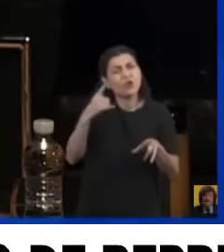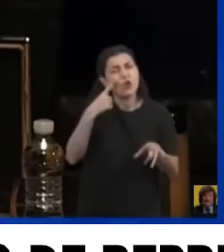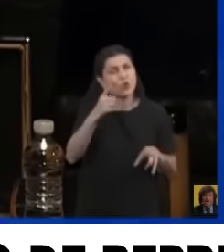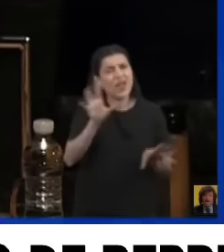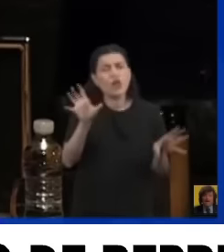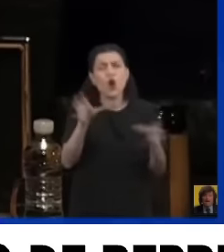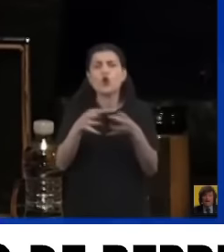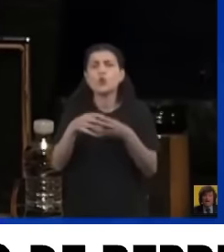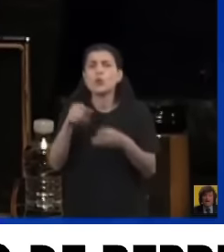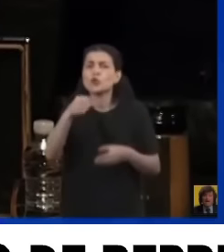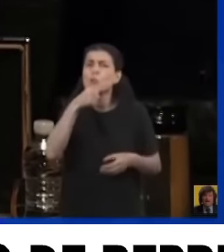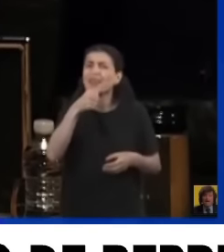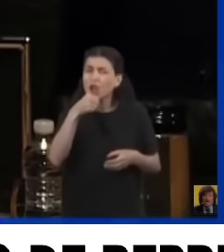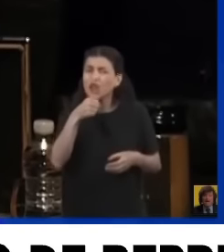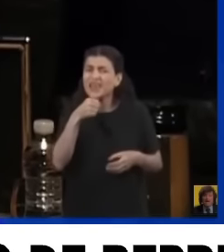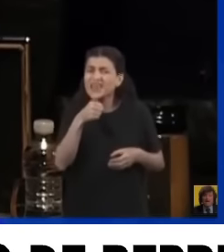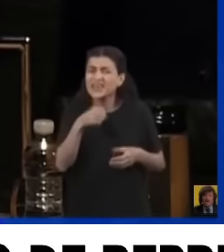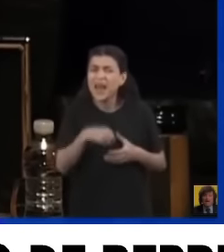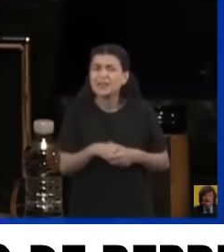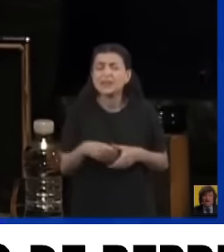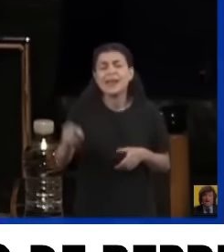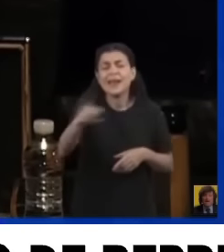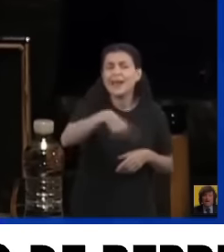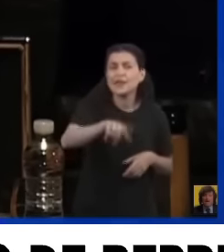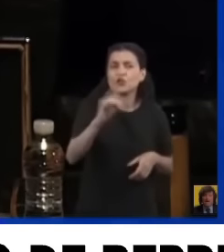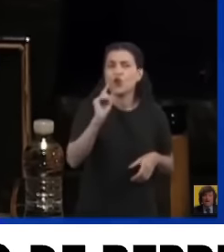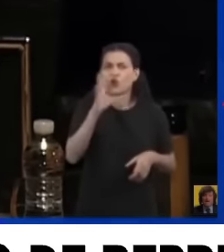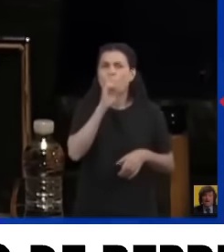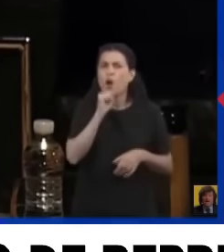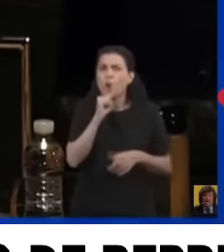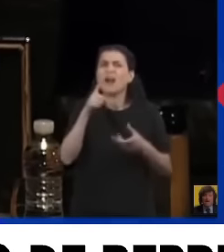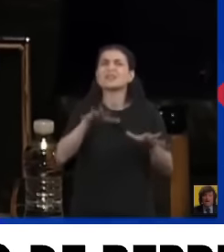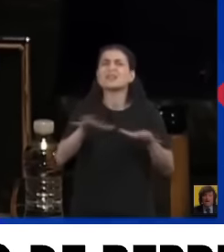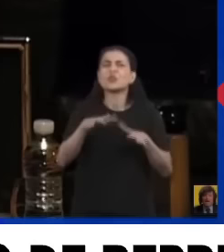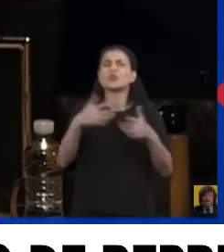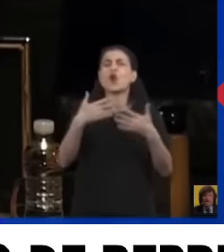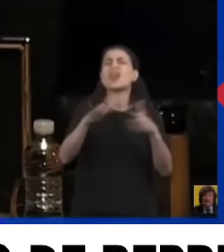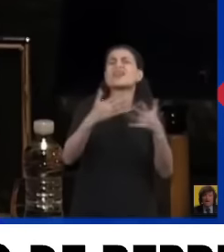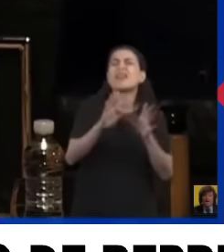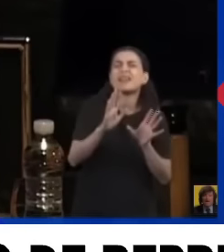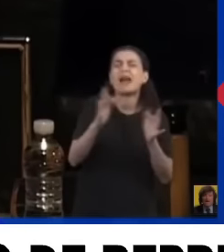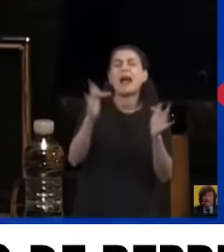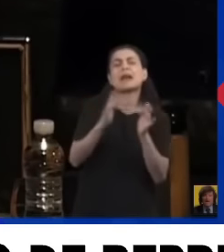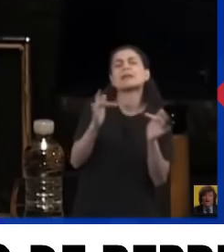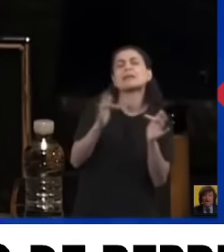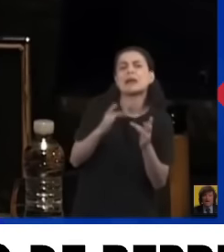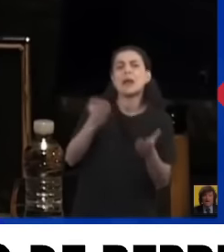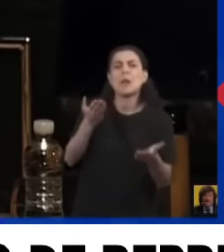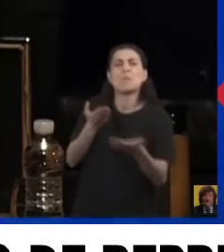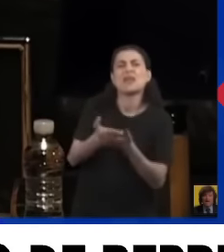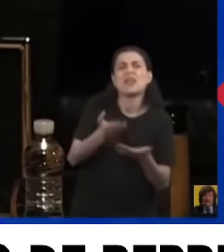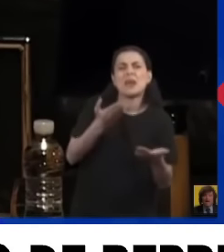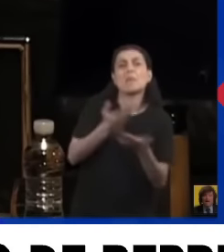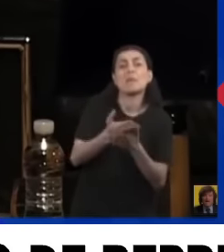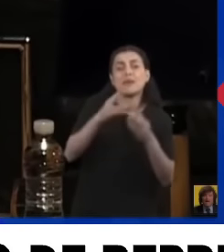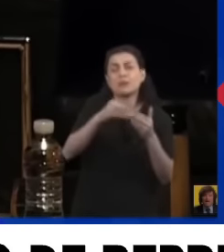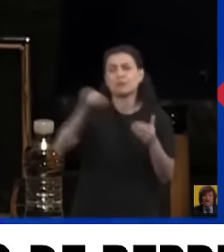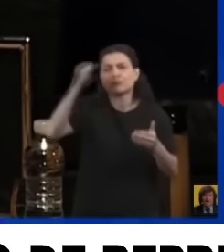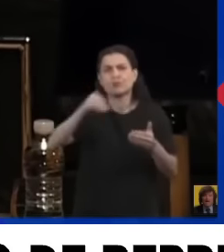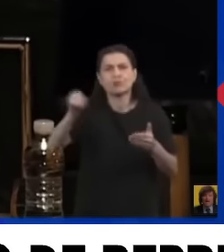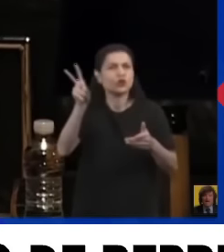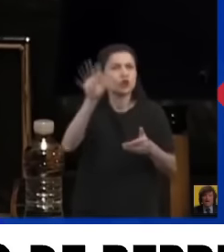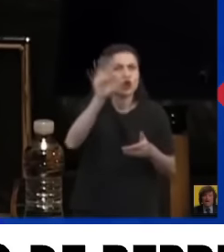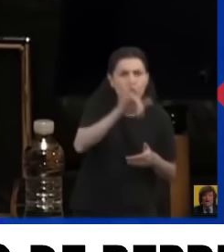em pelo menos duas ocasiões desde que chegou à presidência e chegou a manifestar disposição para ajudar o Elon Musk